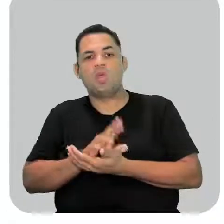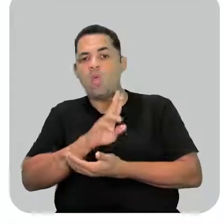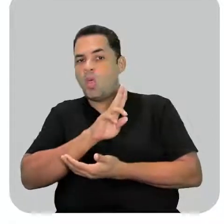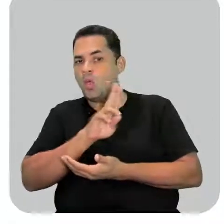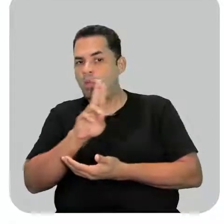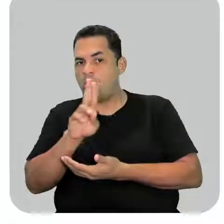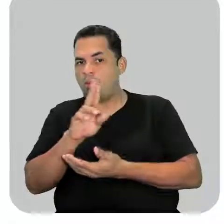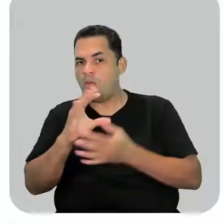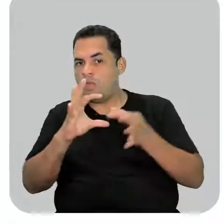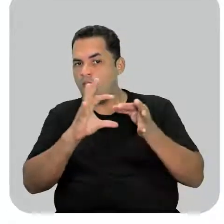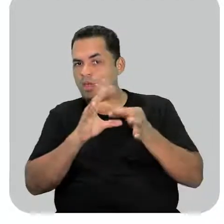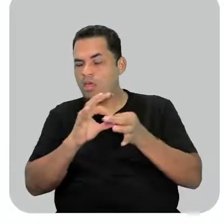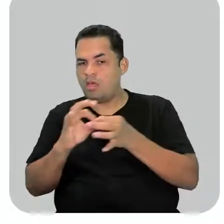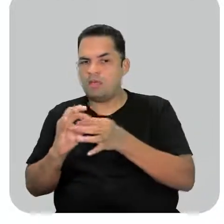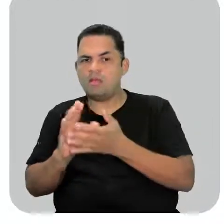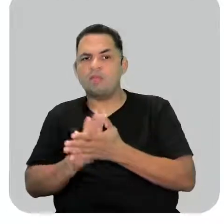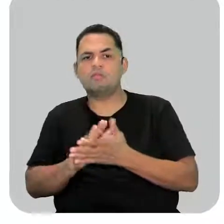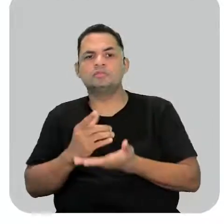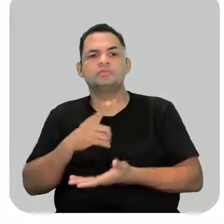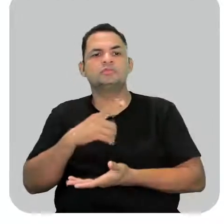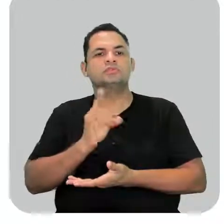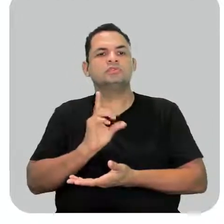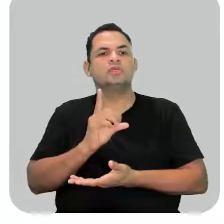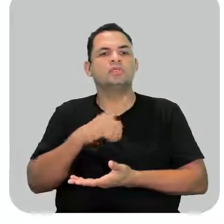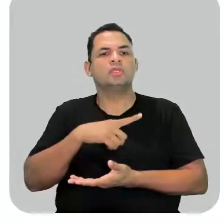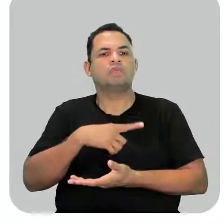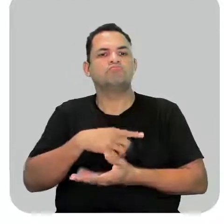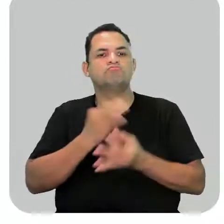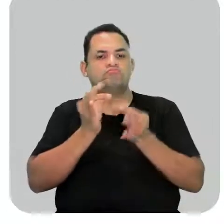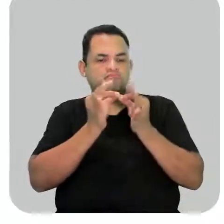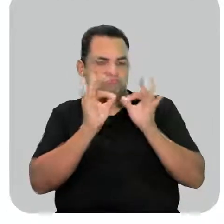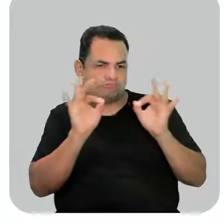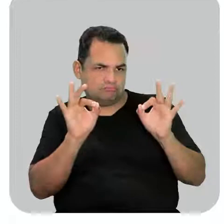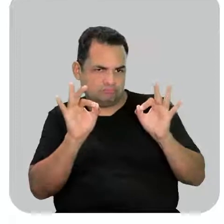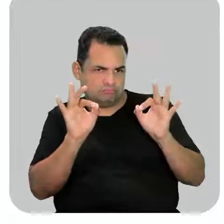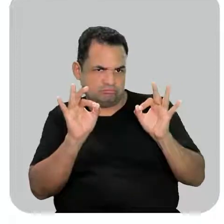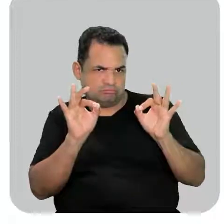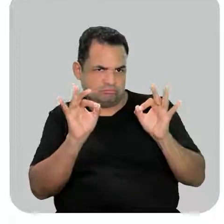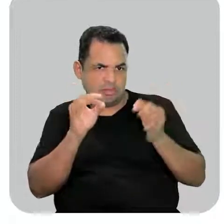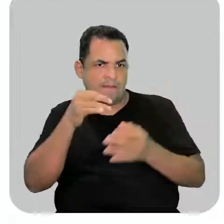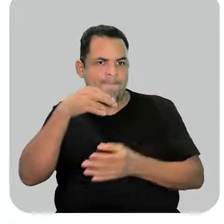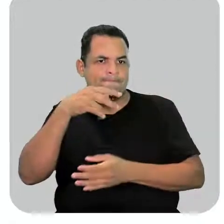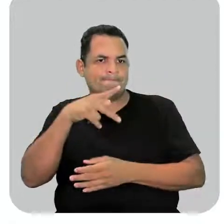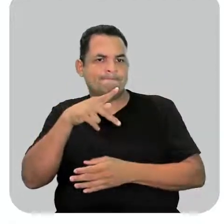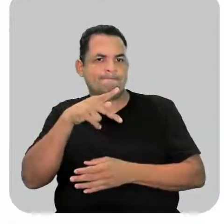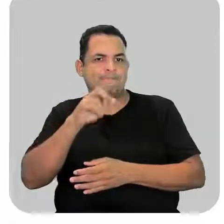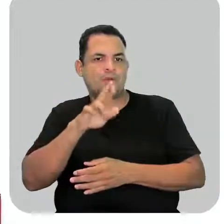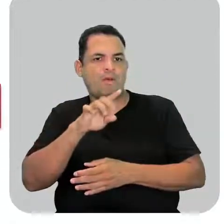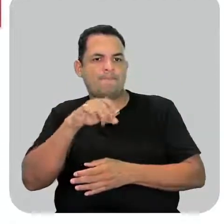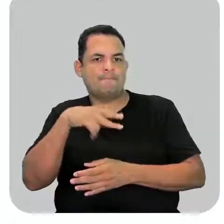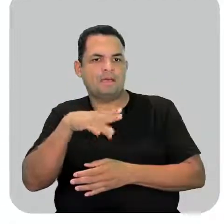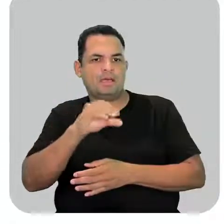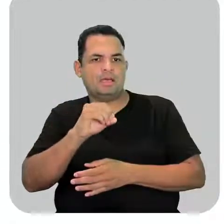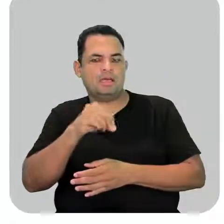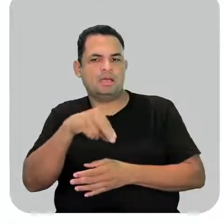dar o nome dessa cadeia aqui, como ela só tem ligação simples, vai ser um propano. Então,